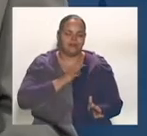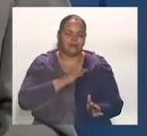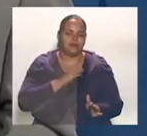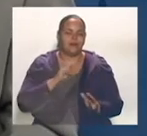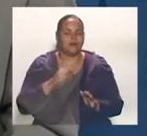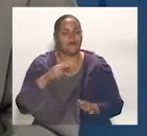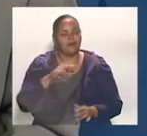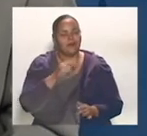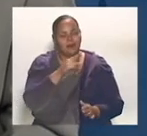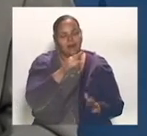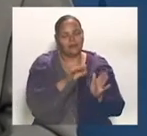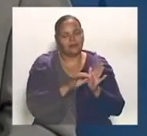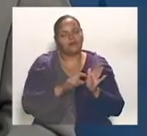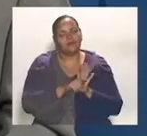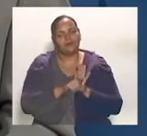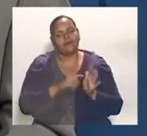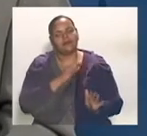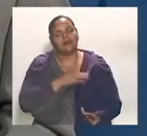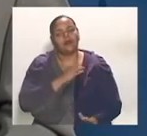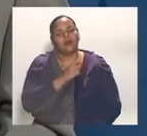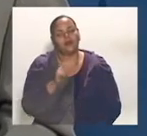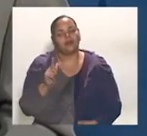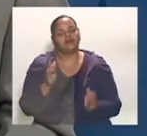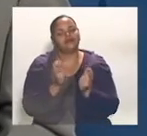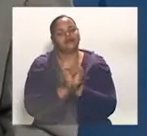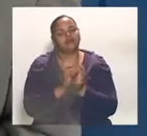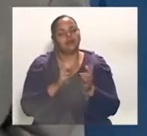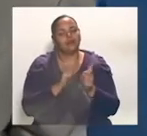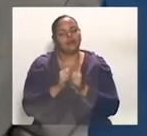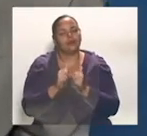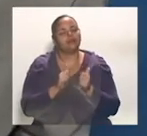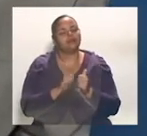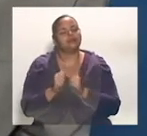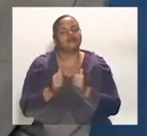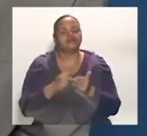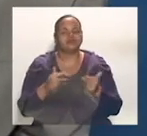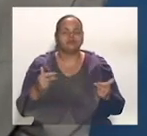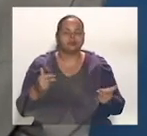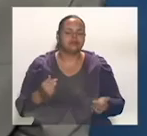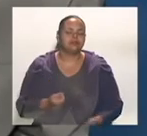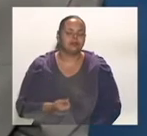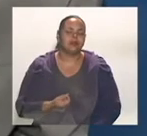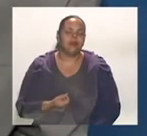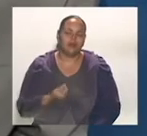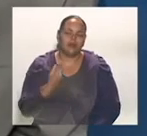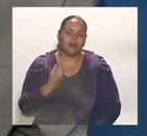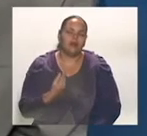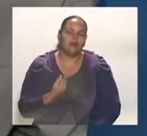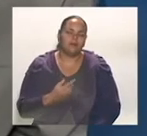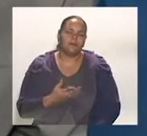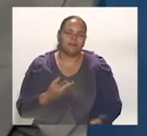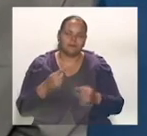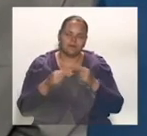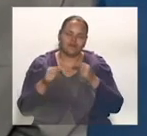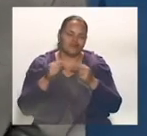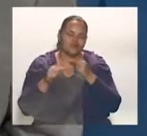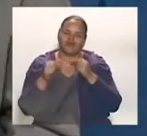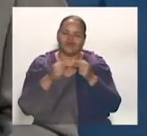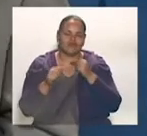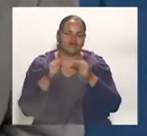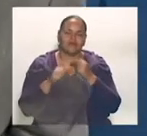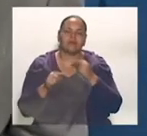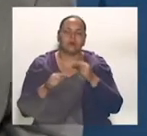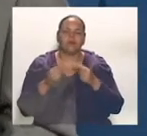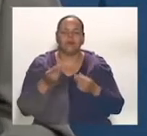é que aquela que pode ser fiscalizada vai fiscalizar o determinado clube? É